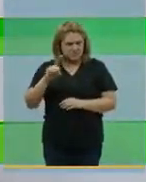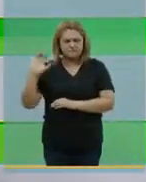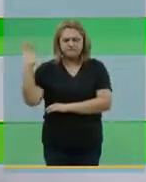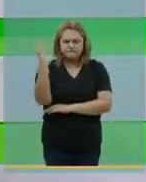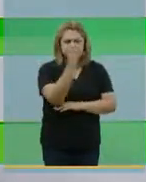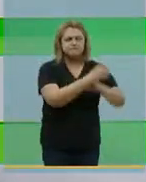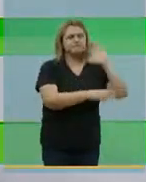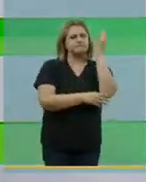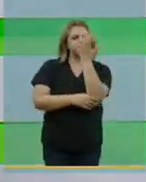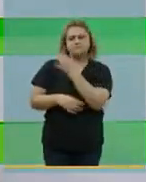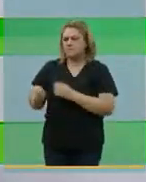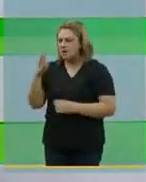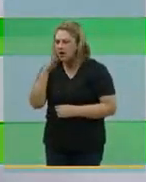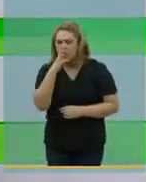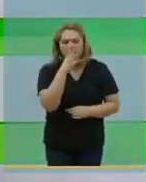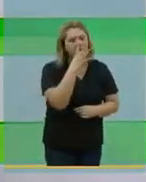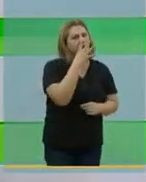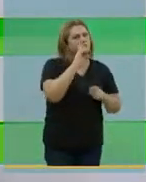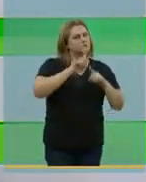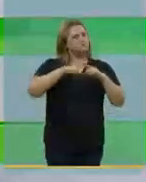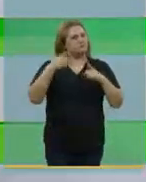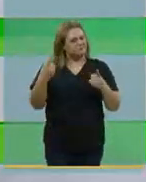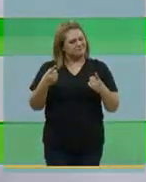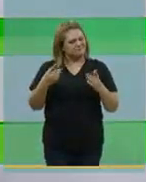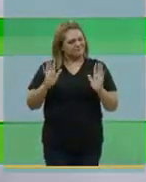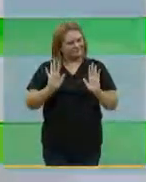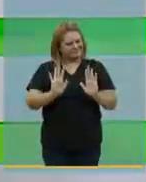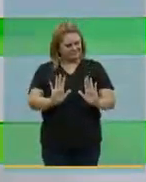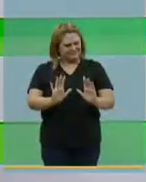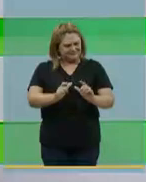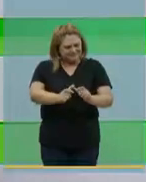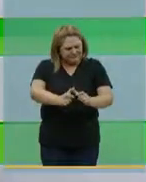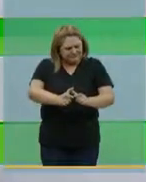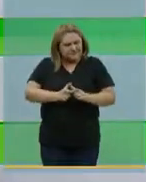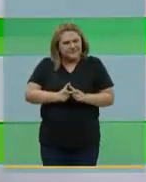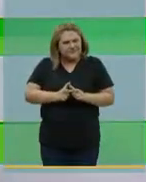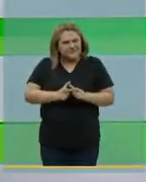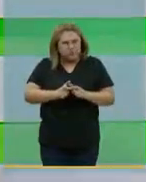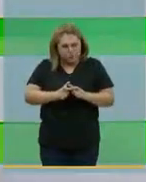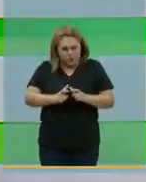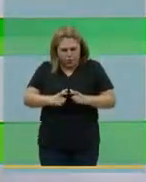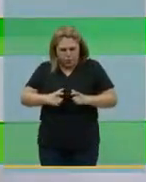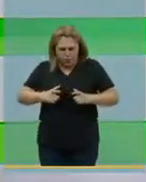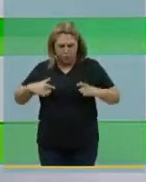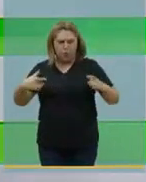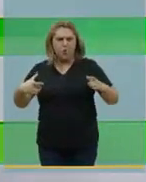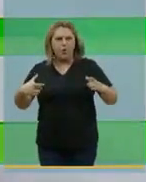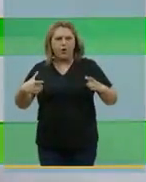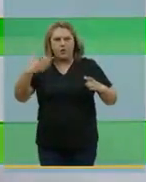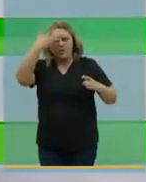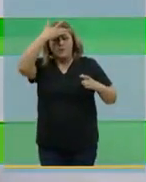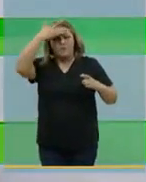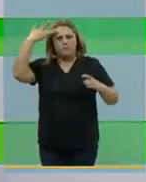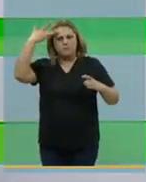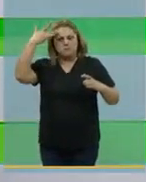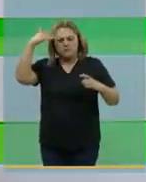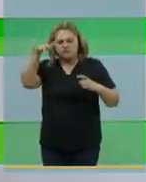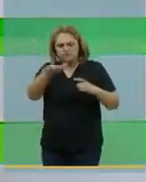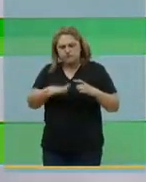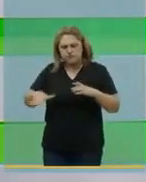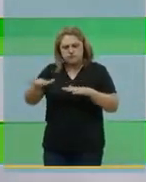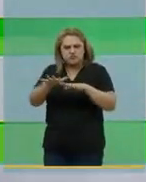humanidade mas esta ilha e abastança de prosperidade em meio ao oceano e fukuda